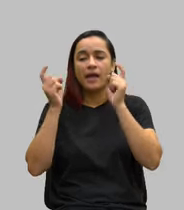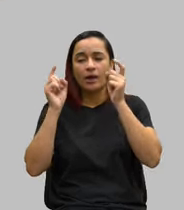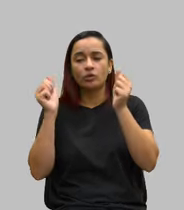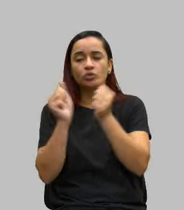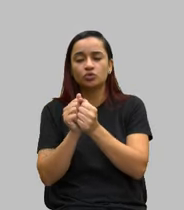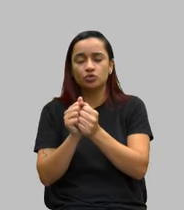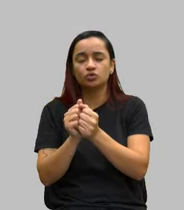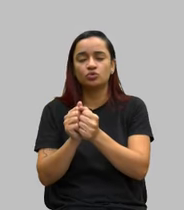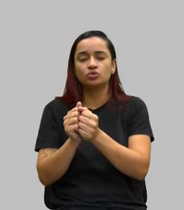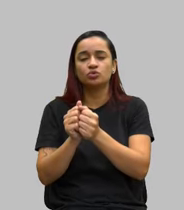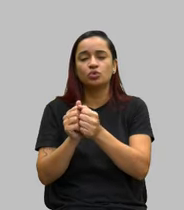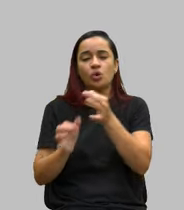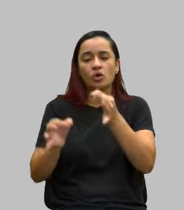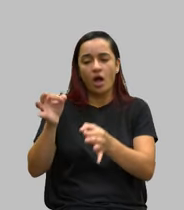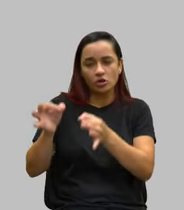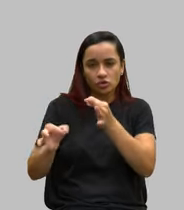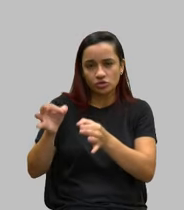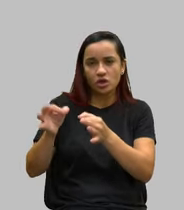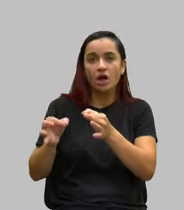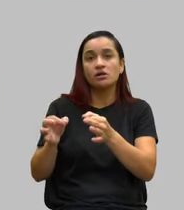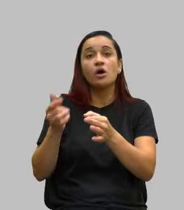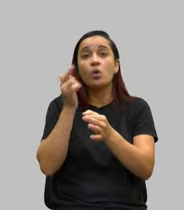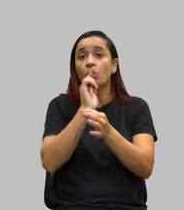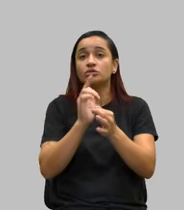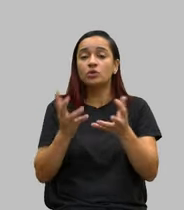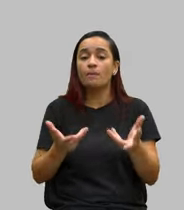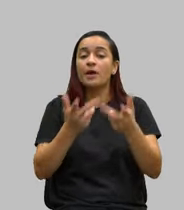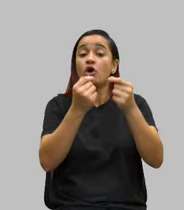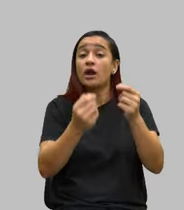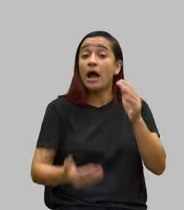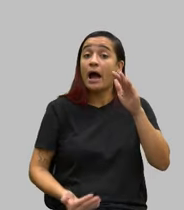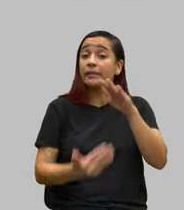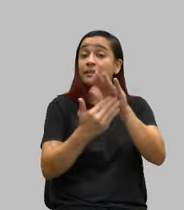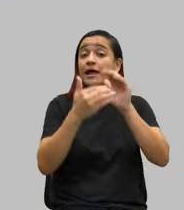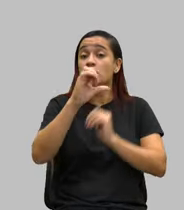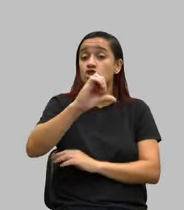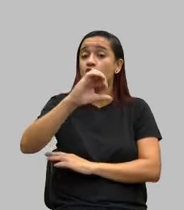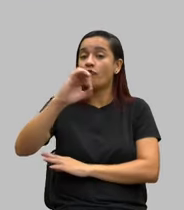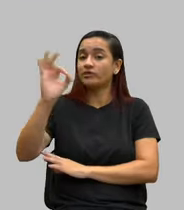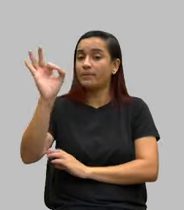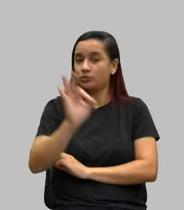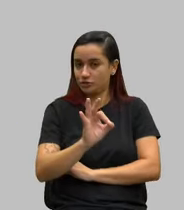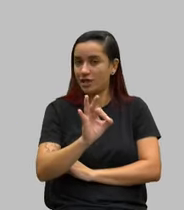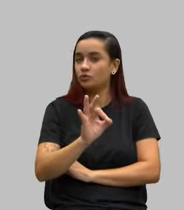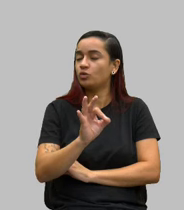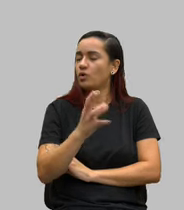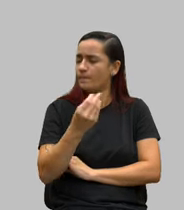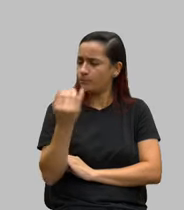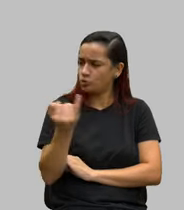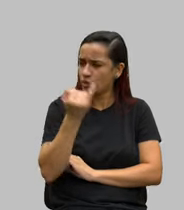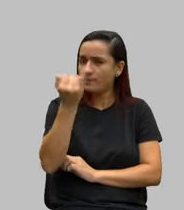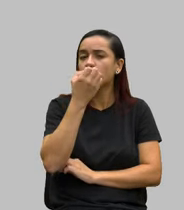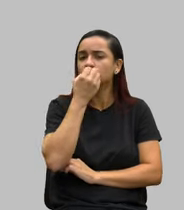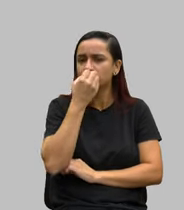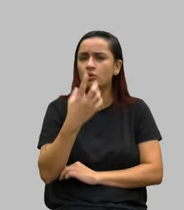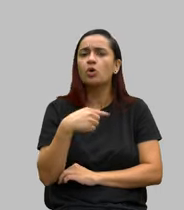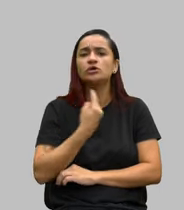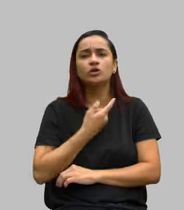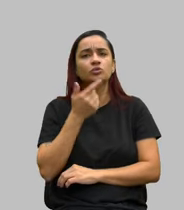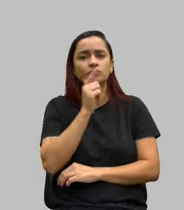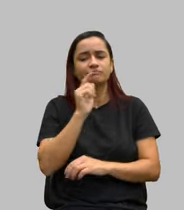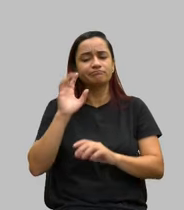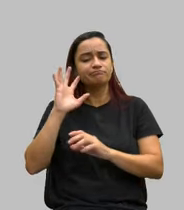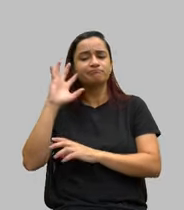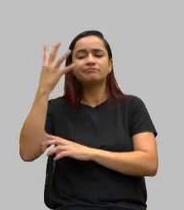conseguimos elevar esse percentual até a 89 muitas vezes 90% então pra gente é muito importante é um braço importante que nós temos na execução penal